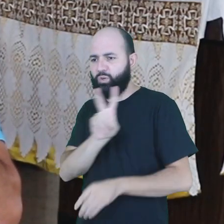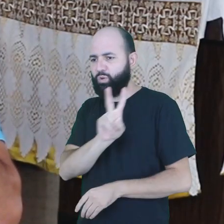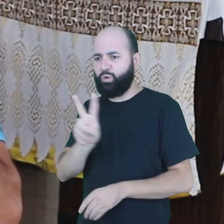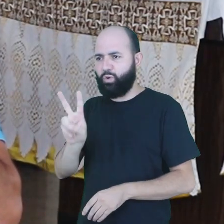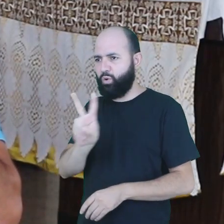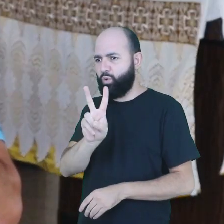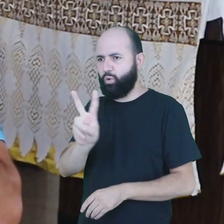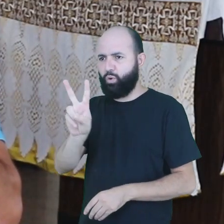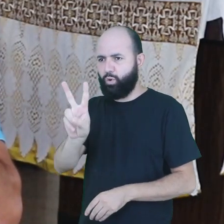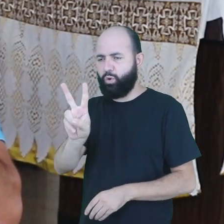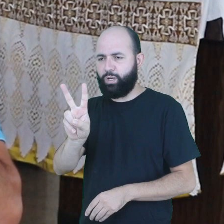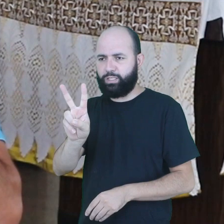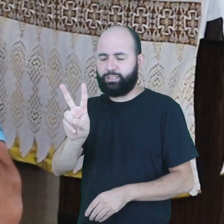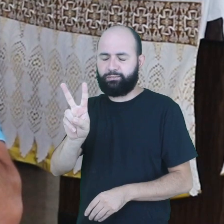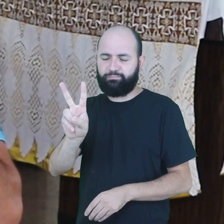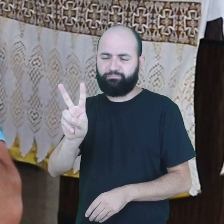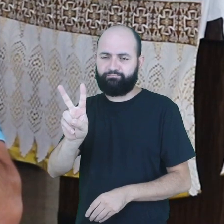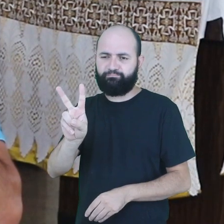igreja,